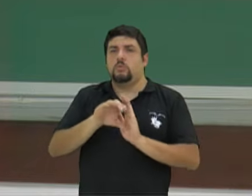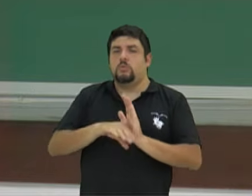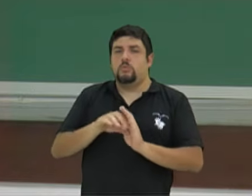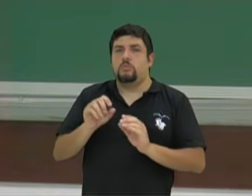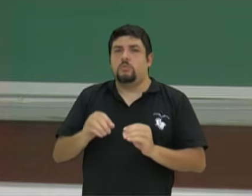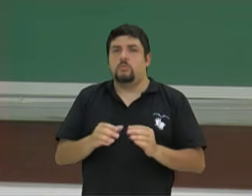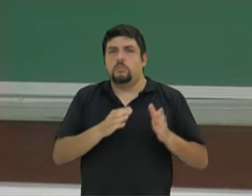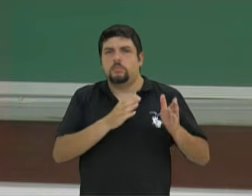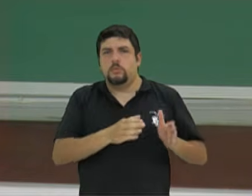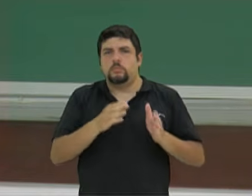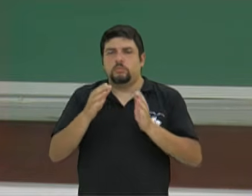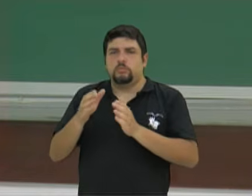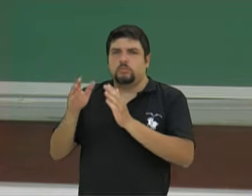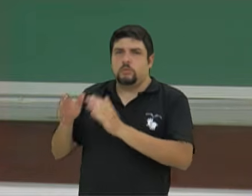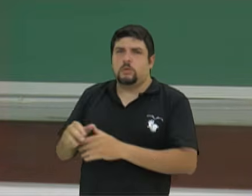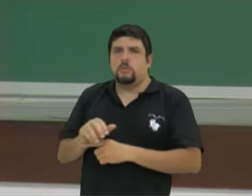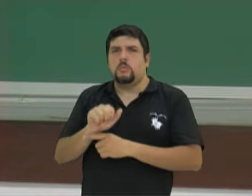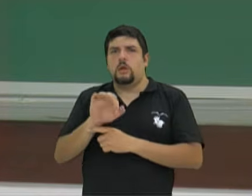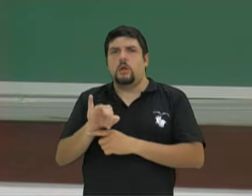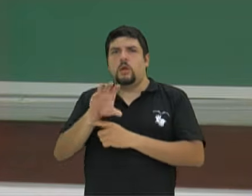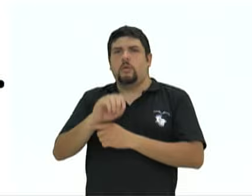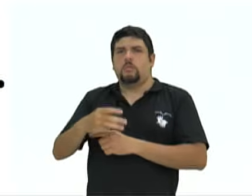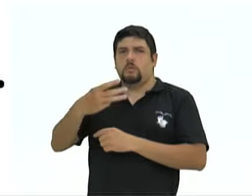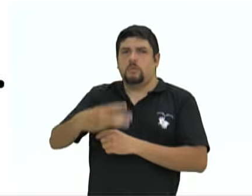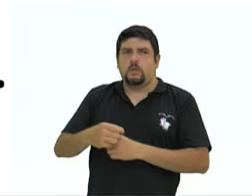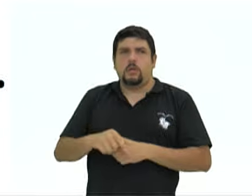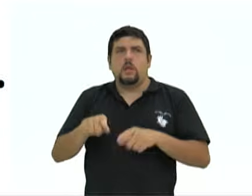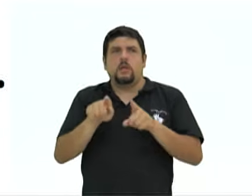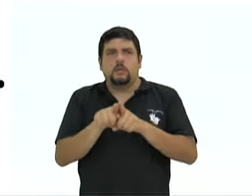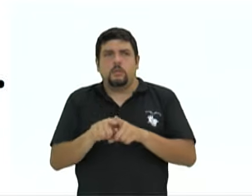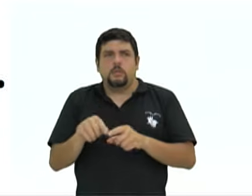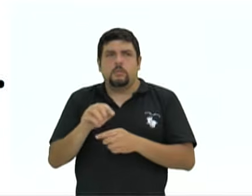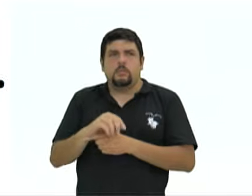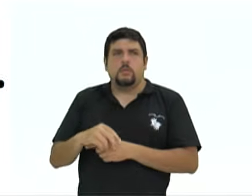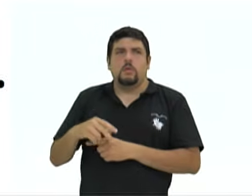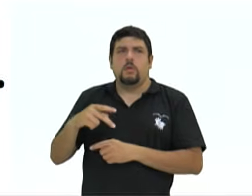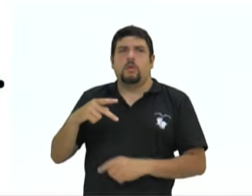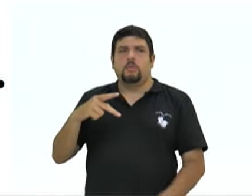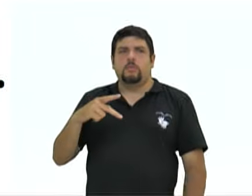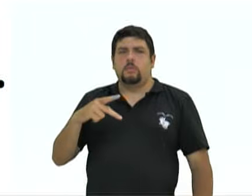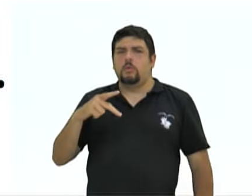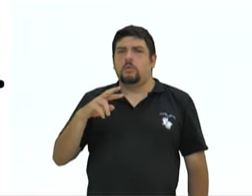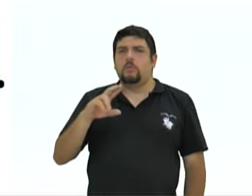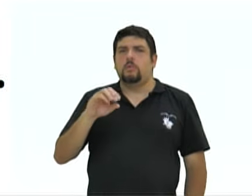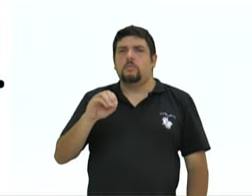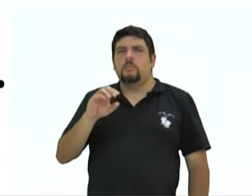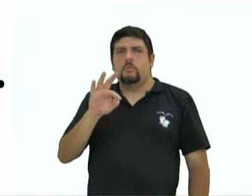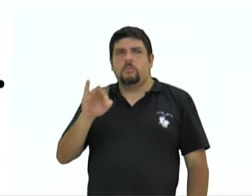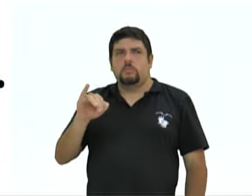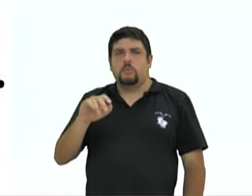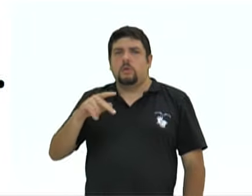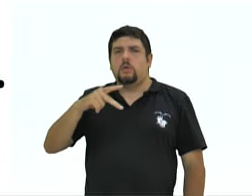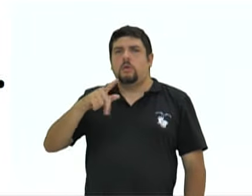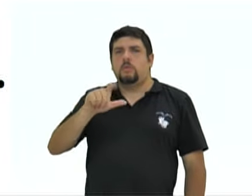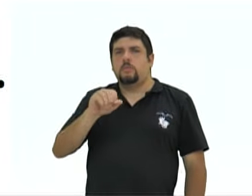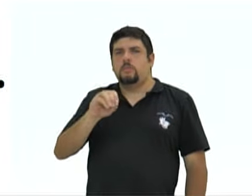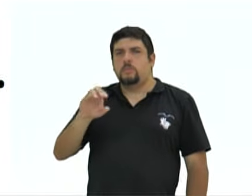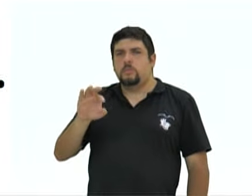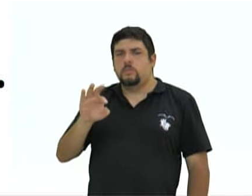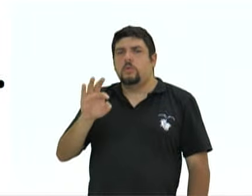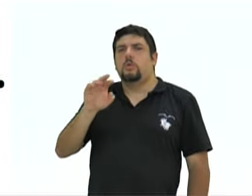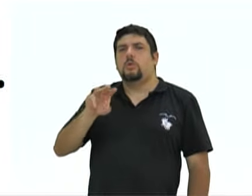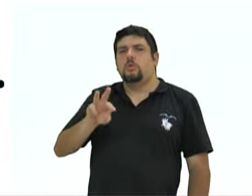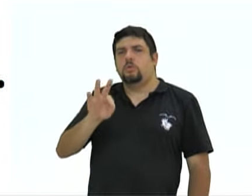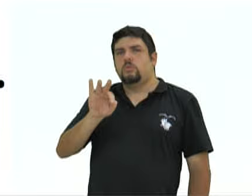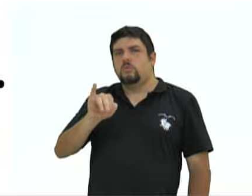em 3 atos e o plot twist, né? O que era isso aí? Ó? São coisas técnicas que vale a pena você estar aprendendo. Nossa aula hoje é especial também sobre cinema, a gente